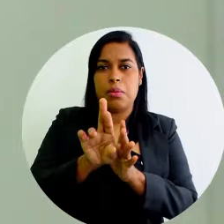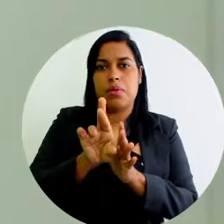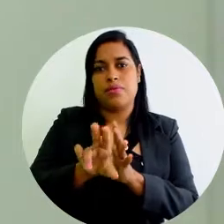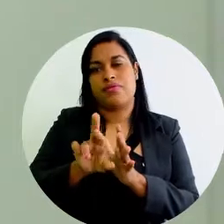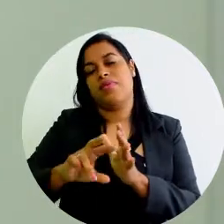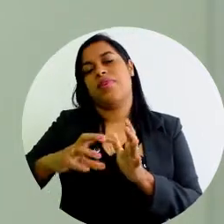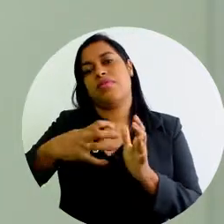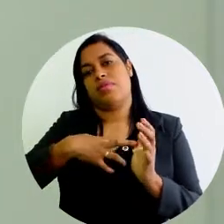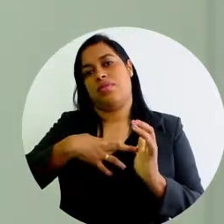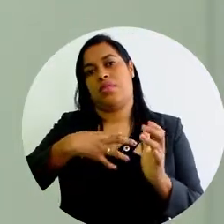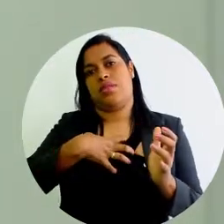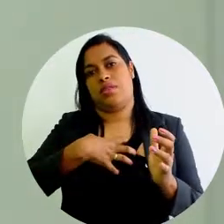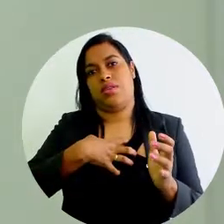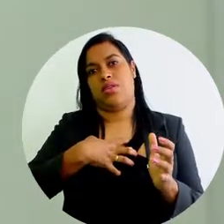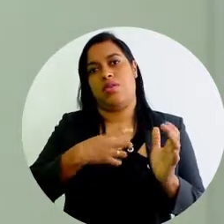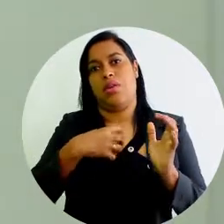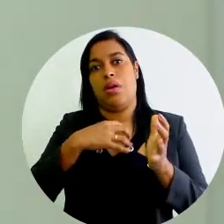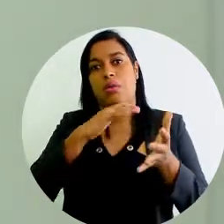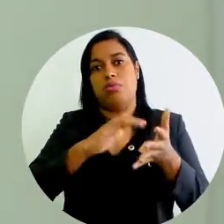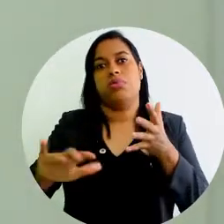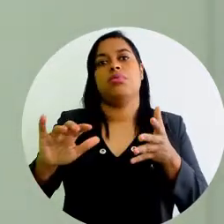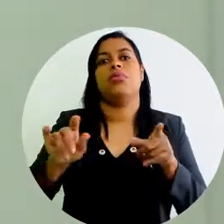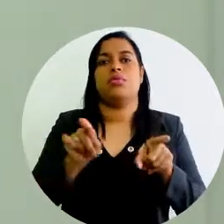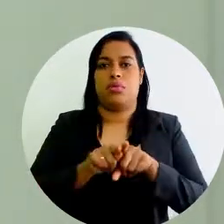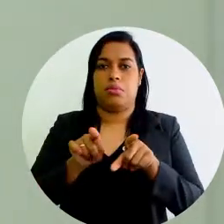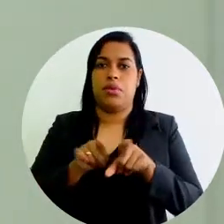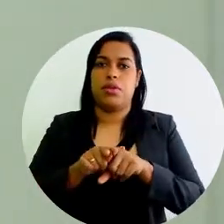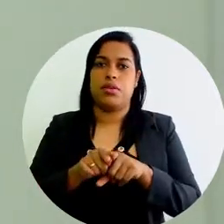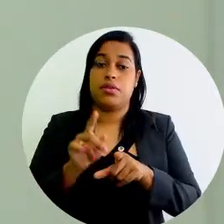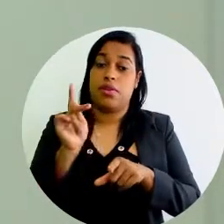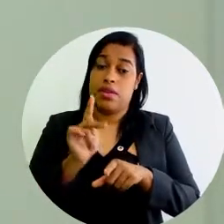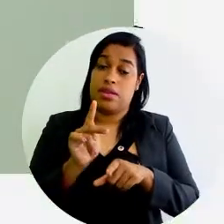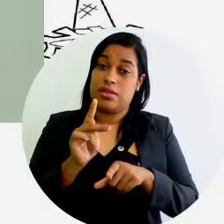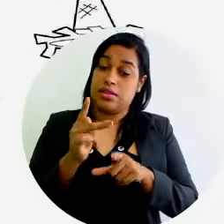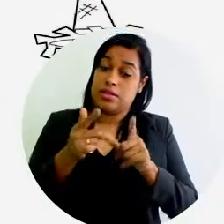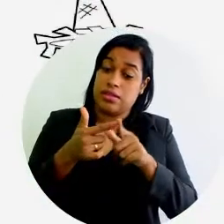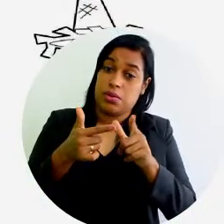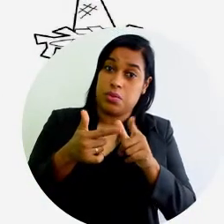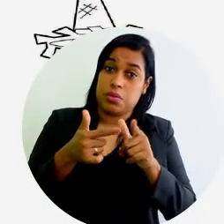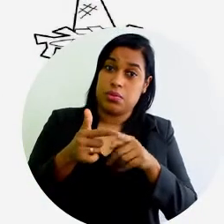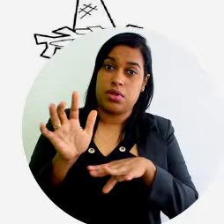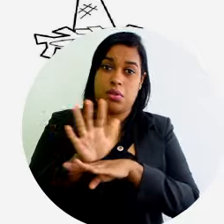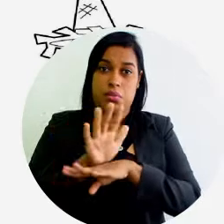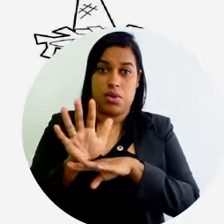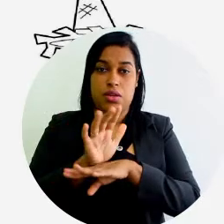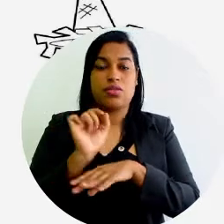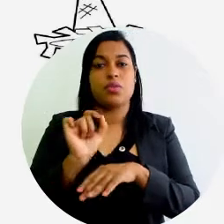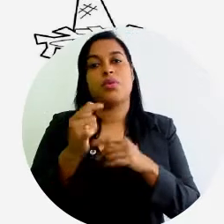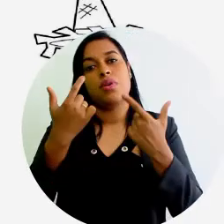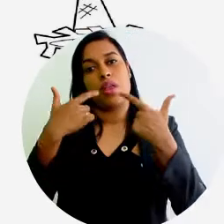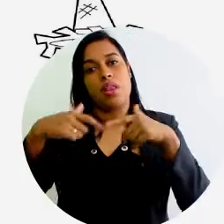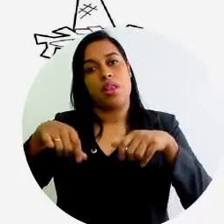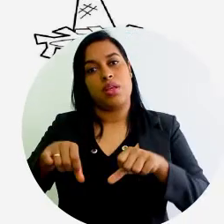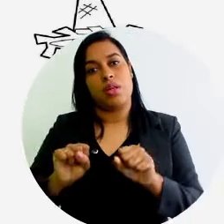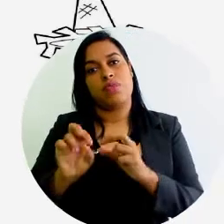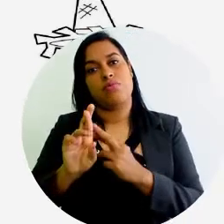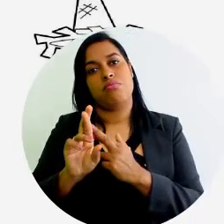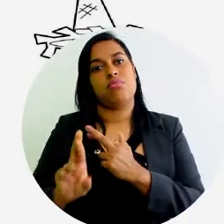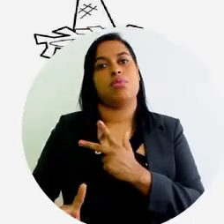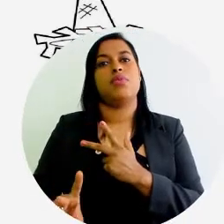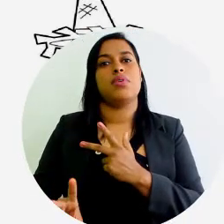carregada de sentido e transmite uma mensagem. Essa segunda imagem que aparece é de uma